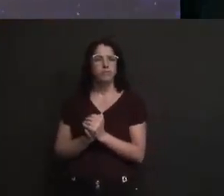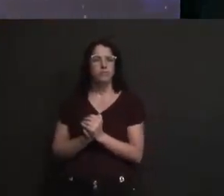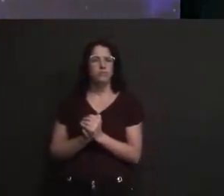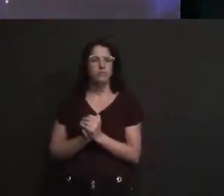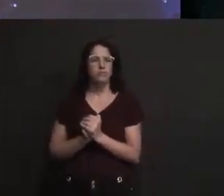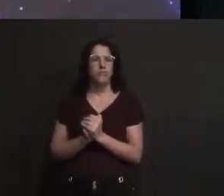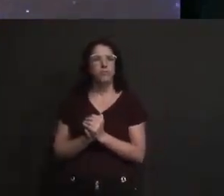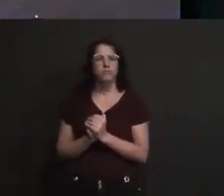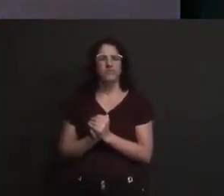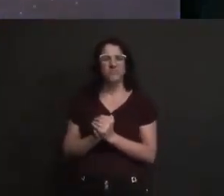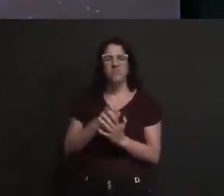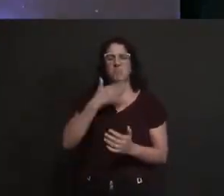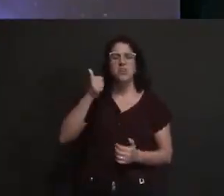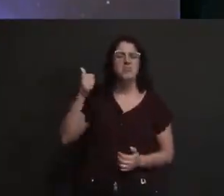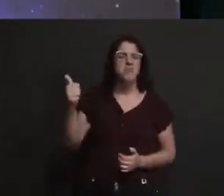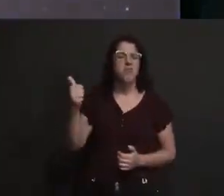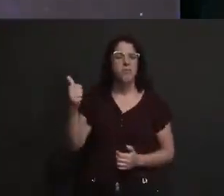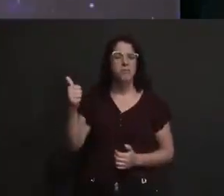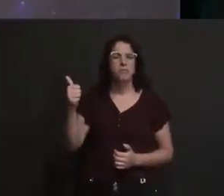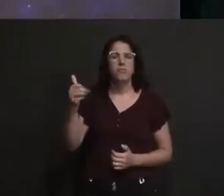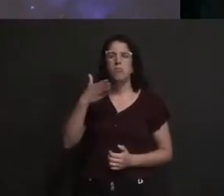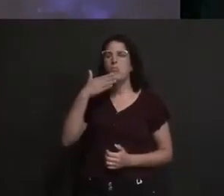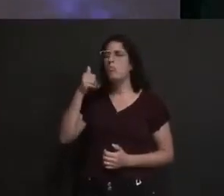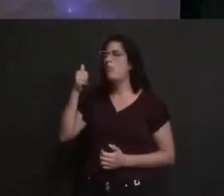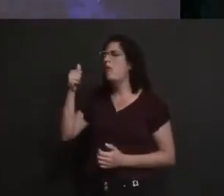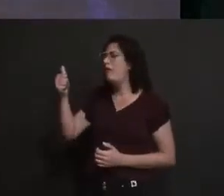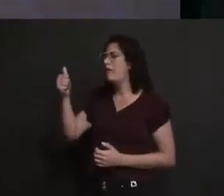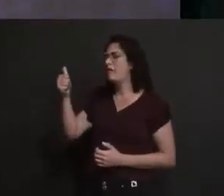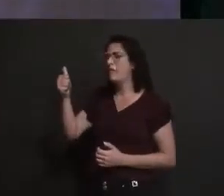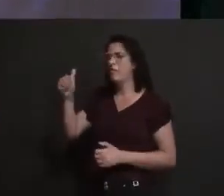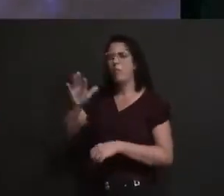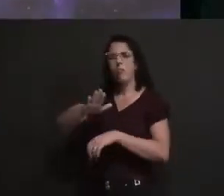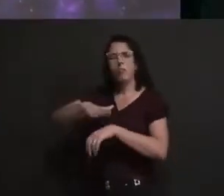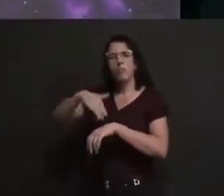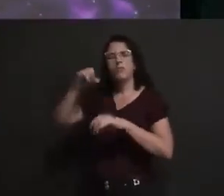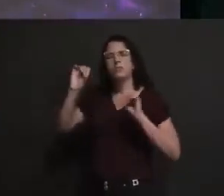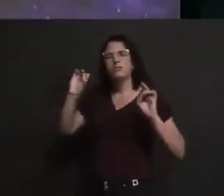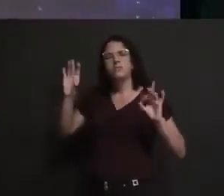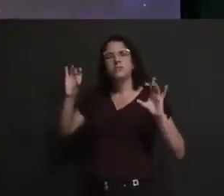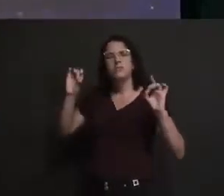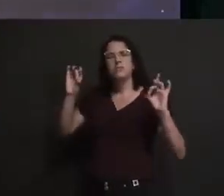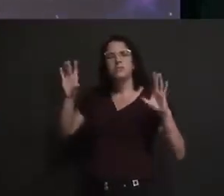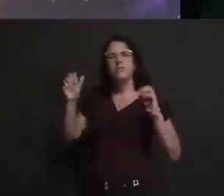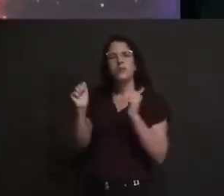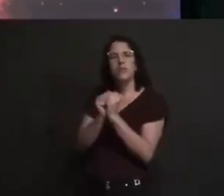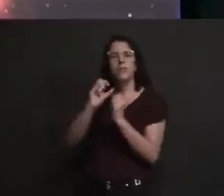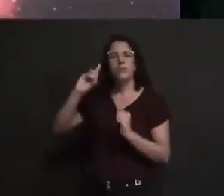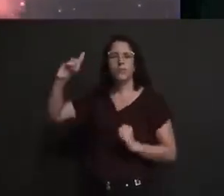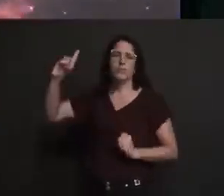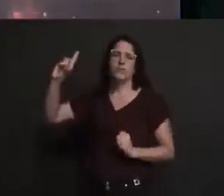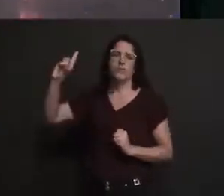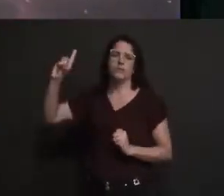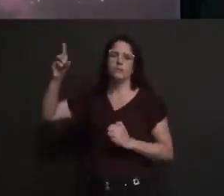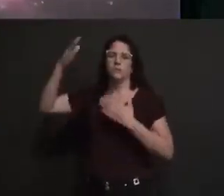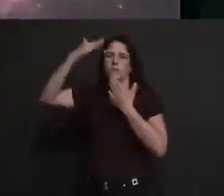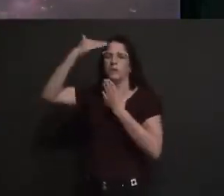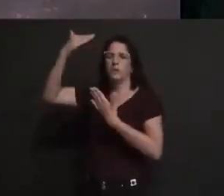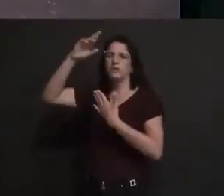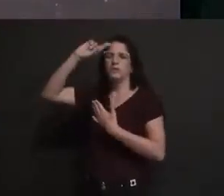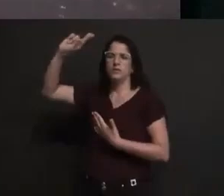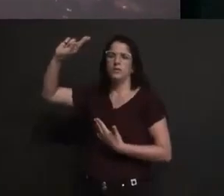Pai, vale a pena. Vale a pena. Pai amado, obrigado,